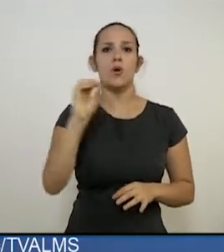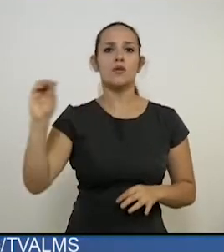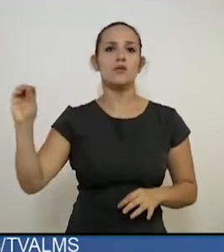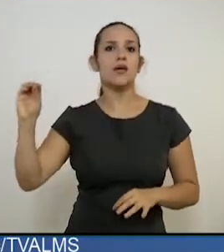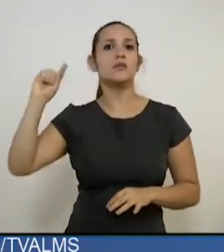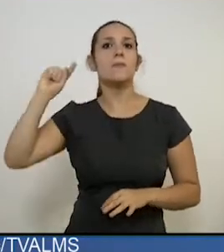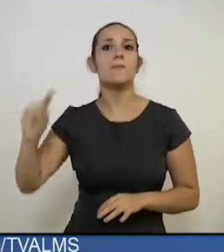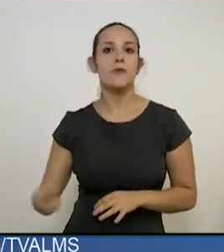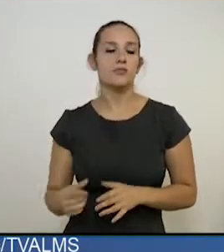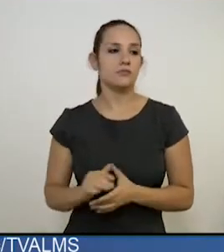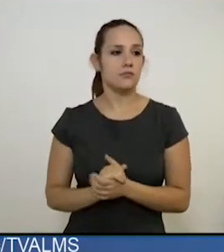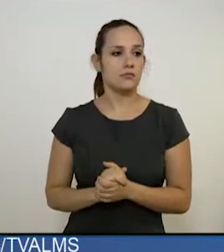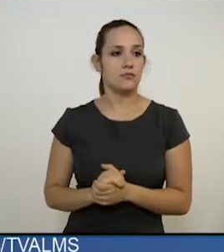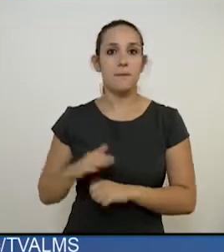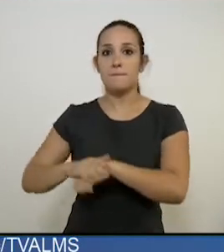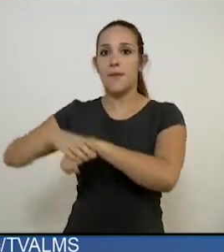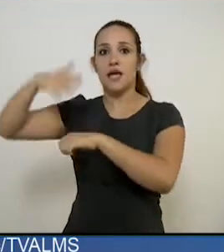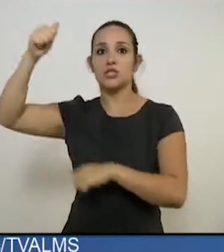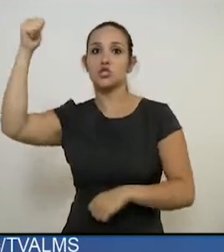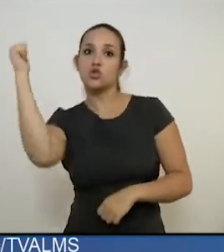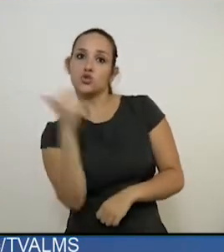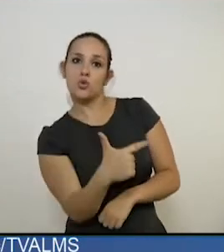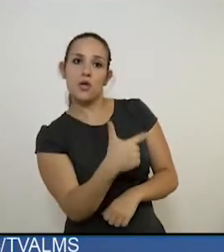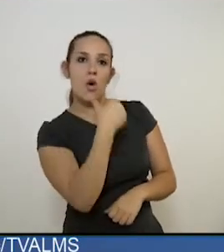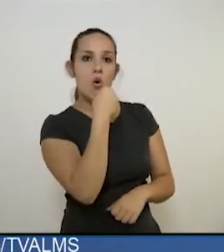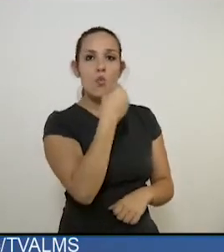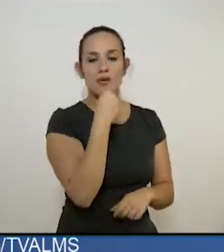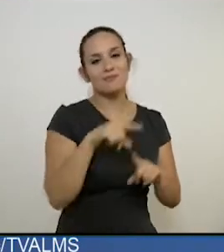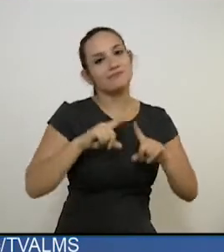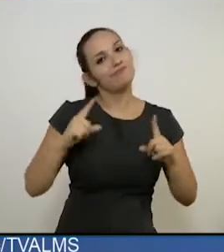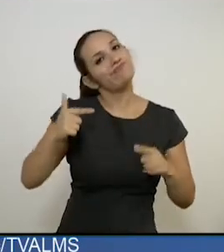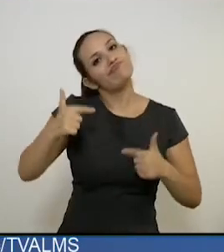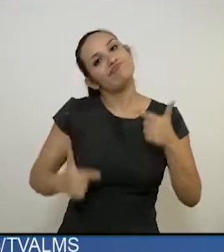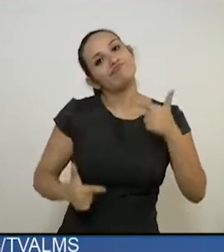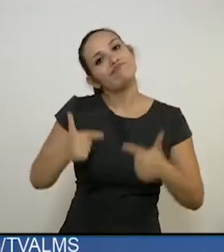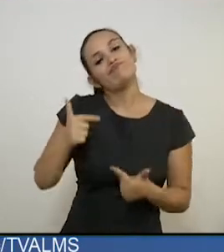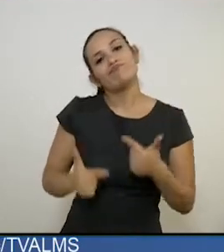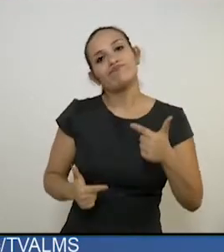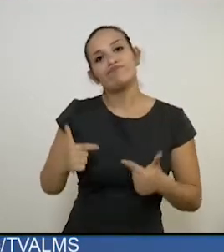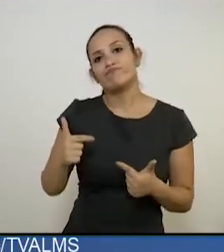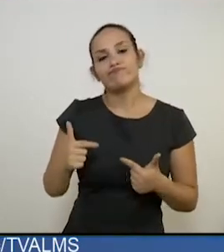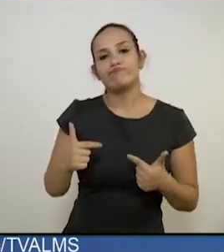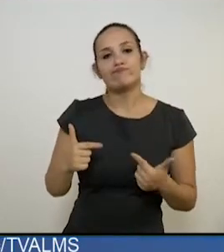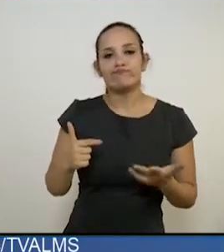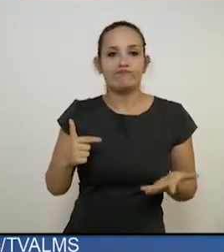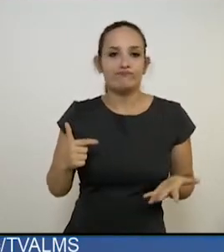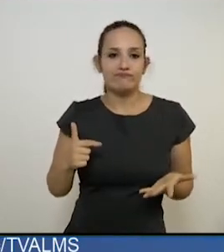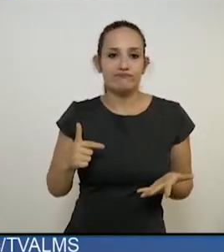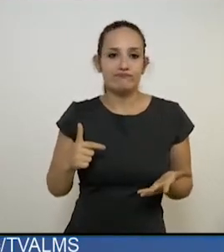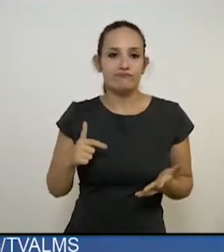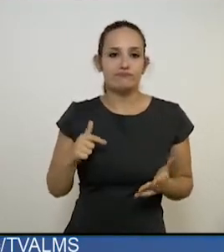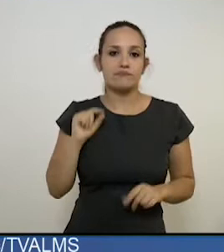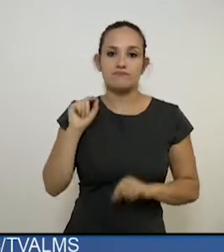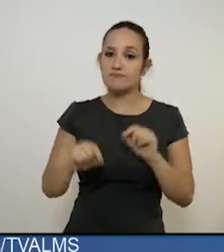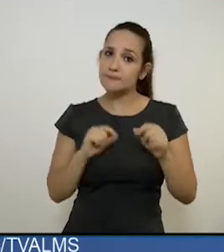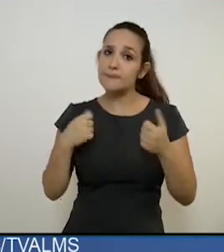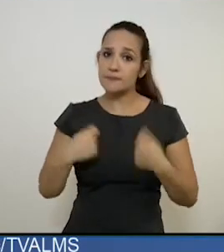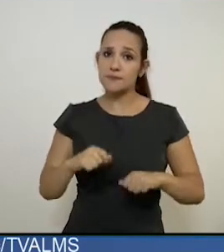6.400.000 a quantidade de eleitores homens. Mas a política não pode ser resumida ao exercício do